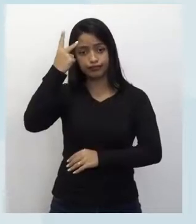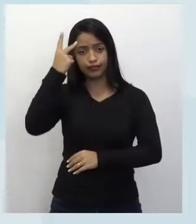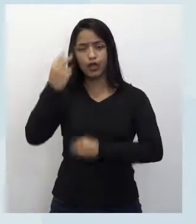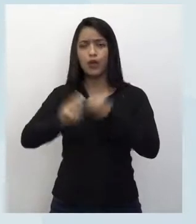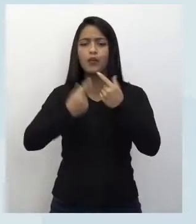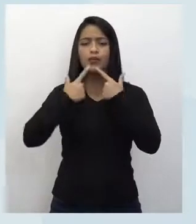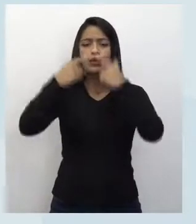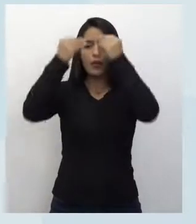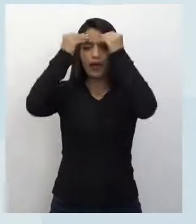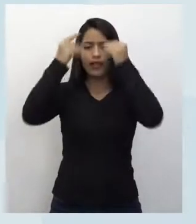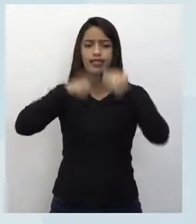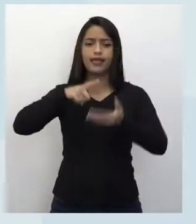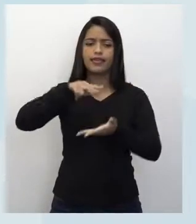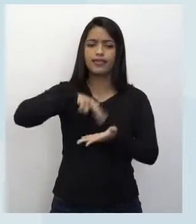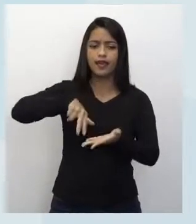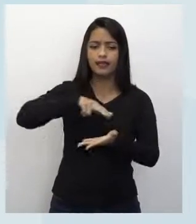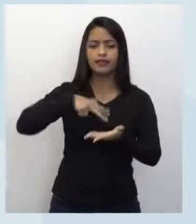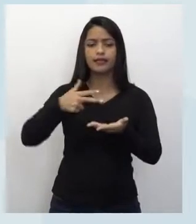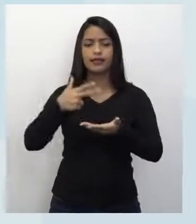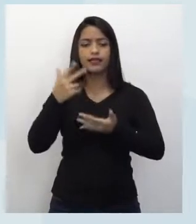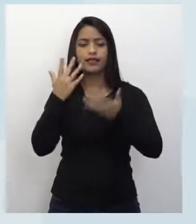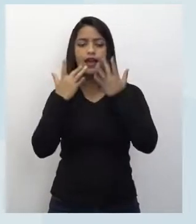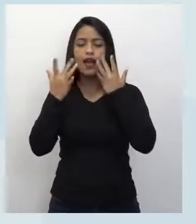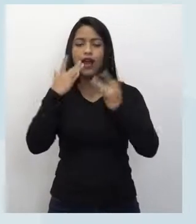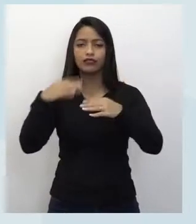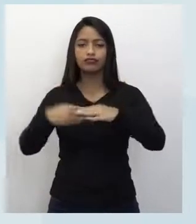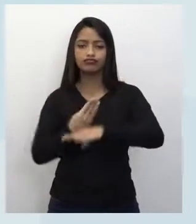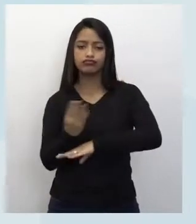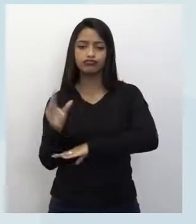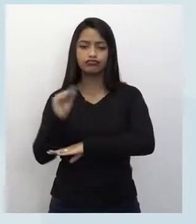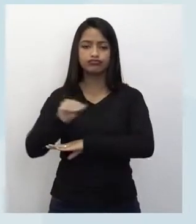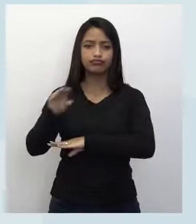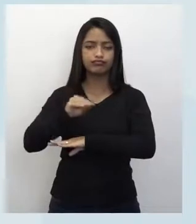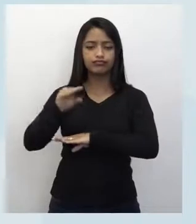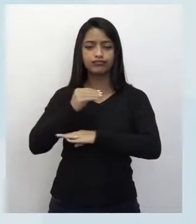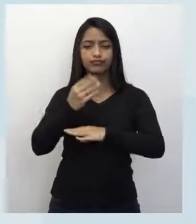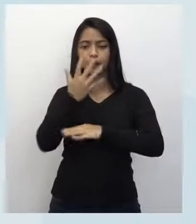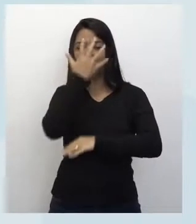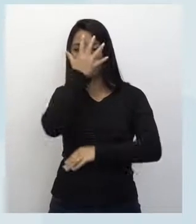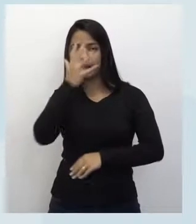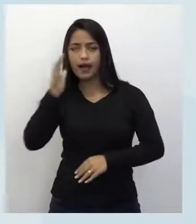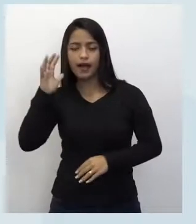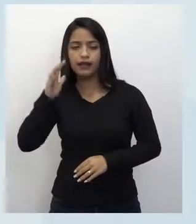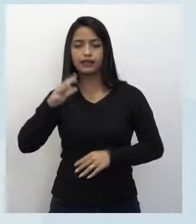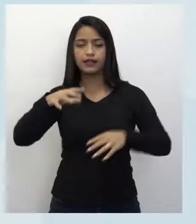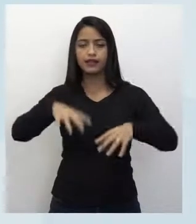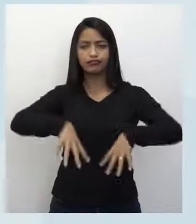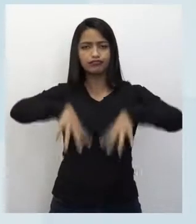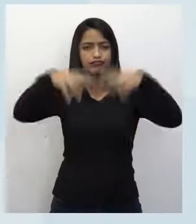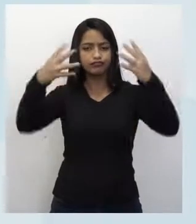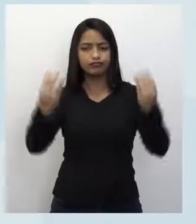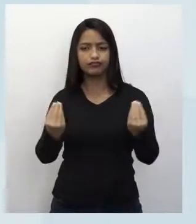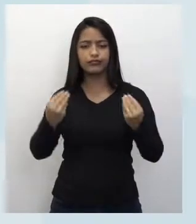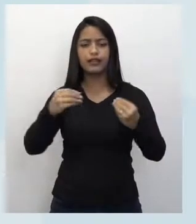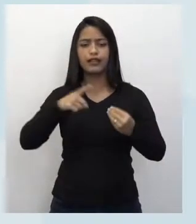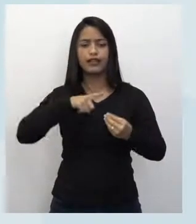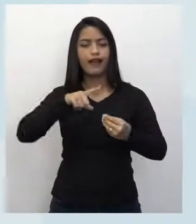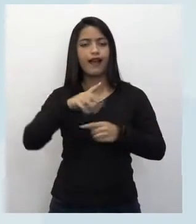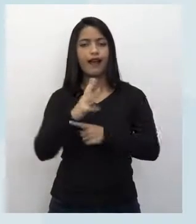máscaras, circo e artes plásticas. Trabalham ainda com uma linguagem entre os recursos do teatro de